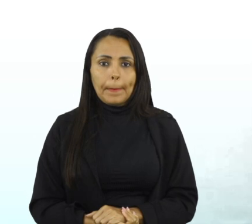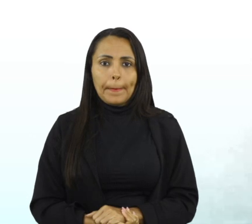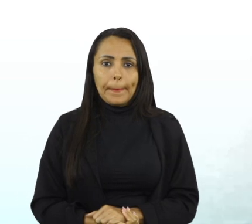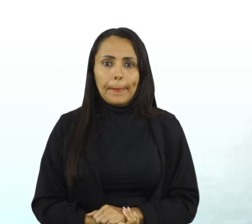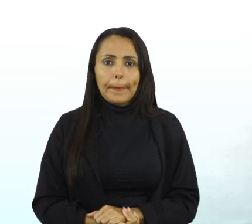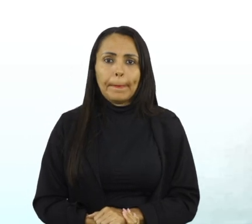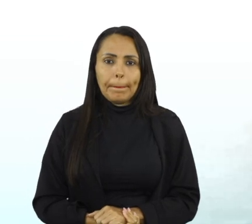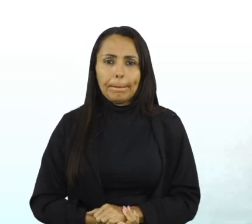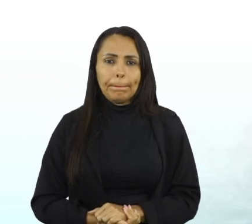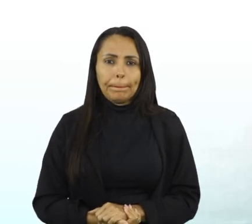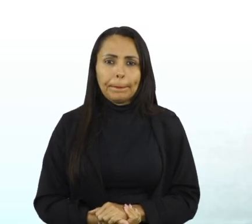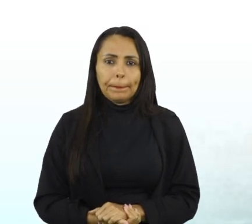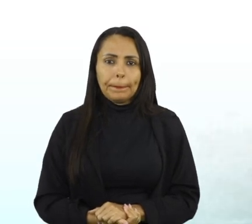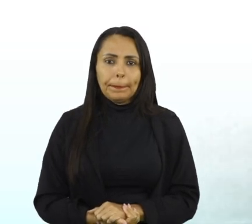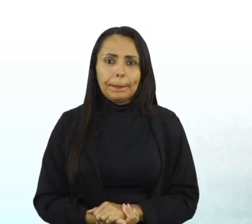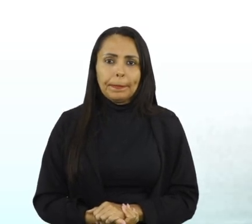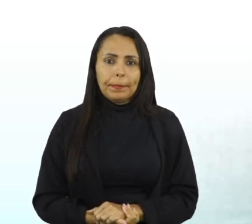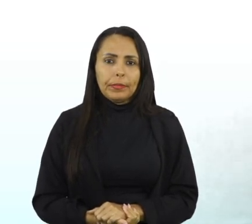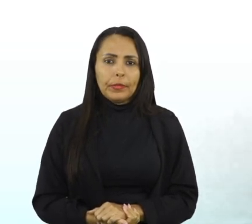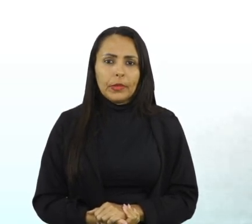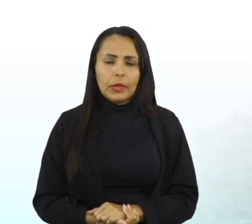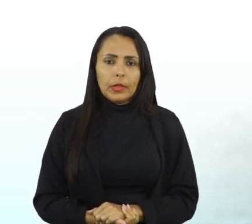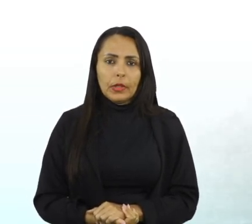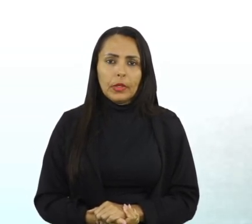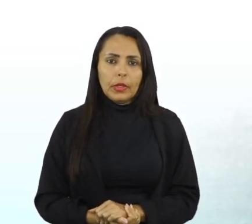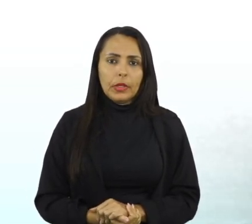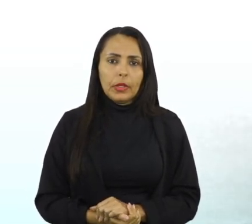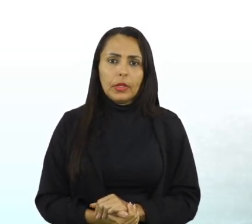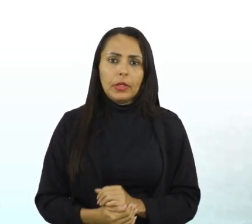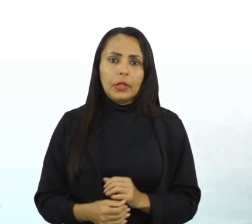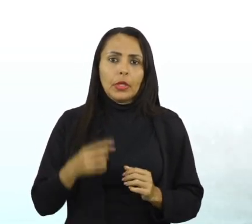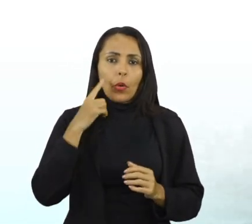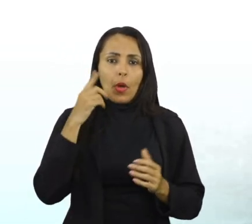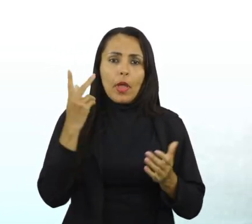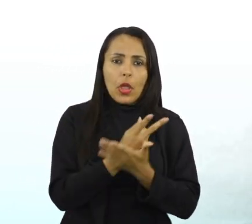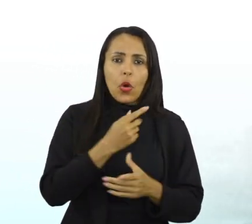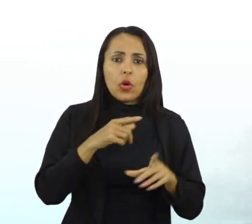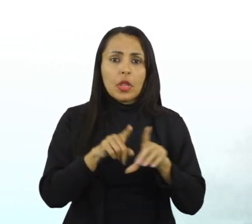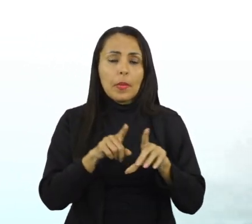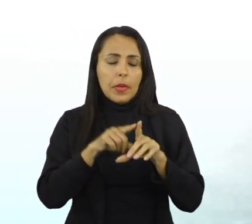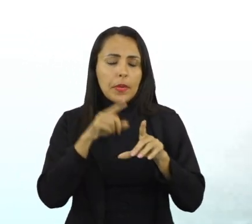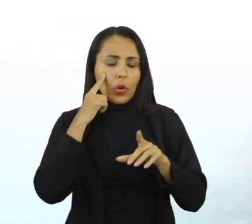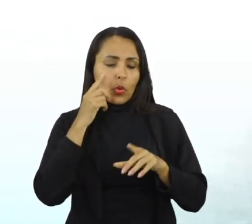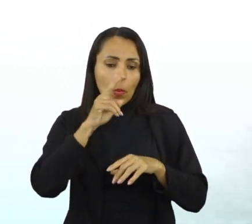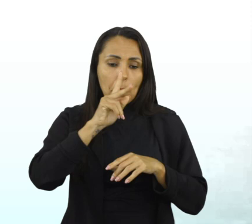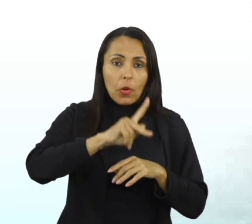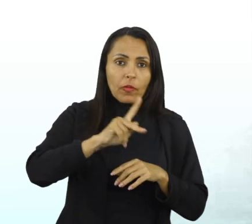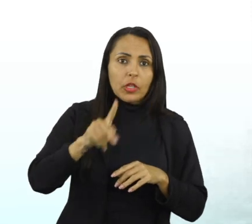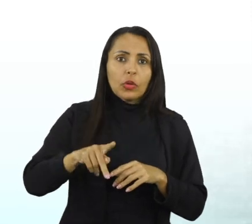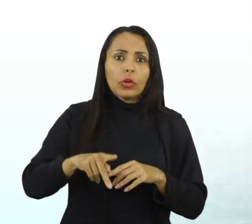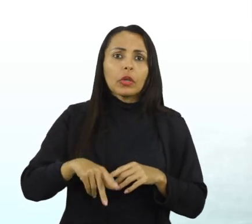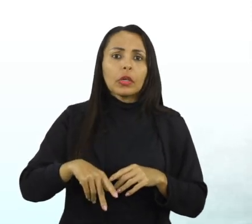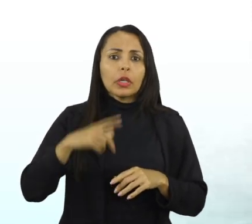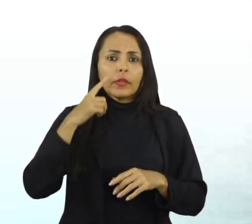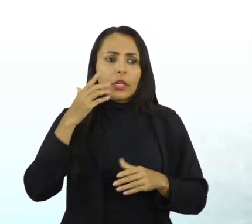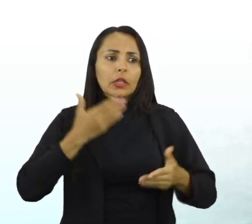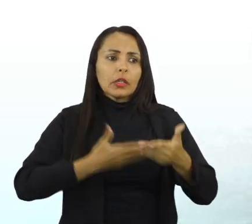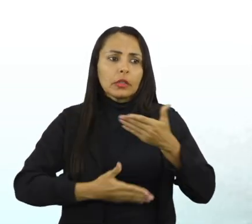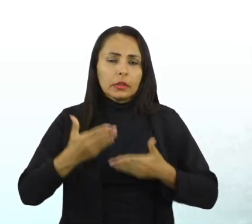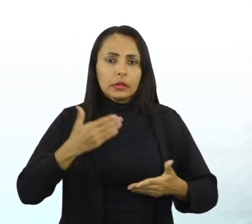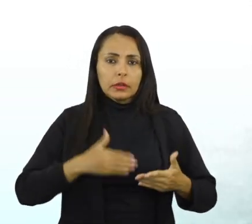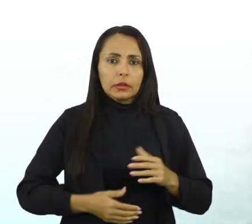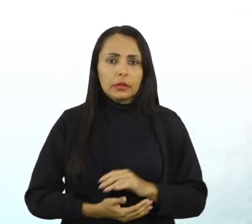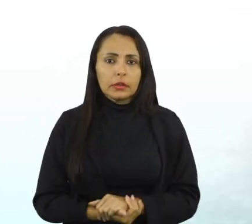resolvendo questões e vai tirando realmente dúvida. Pegou uma questão, errou, foi que errou, procura um professor, procura um colega e